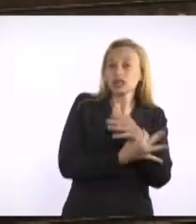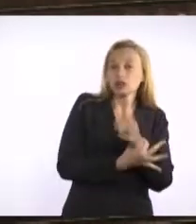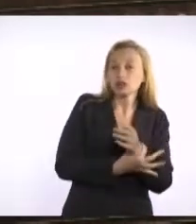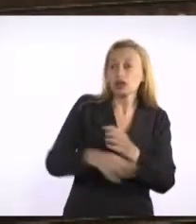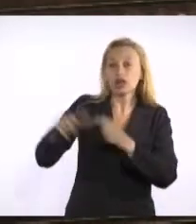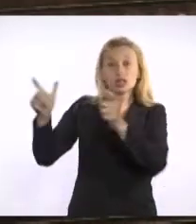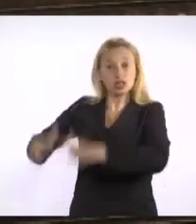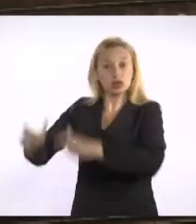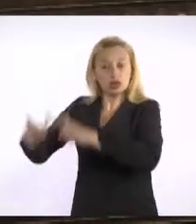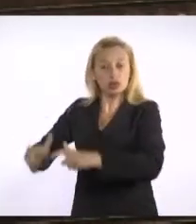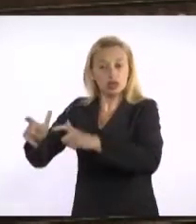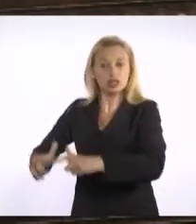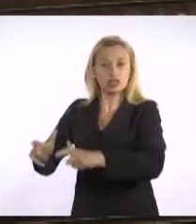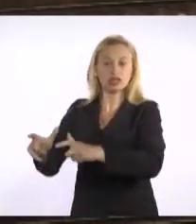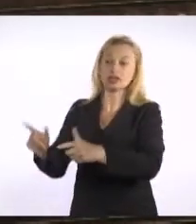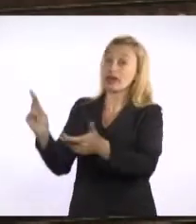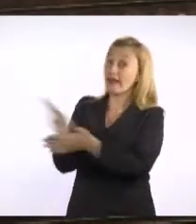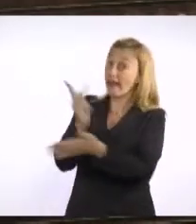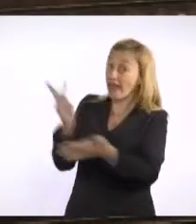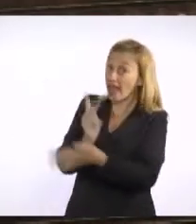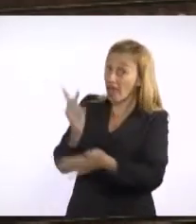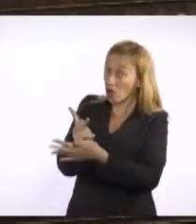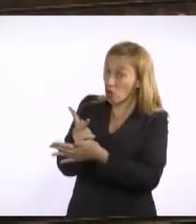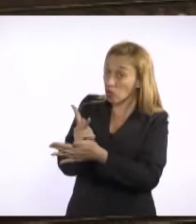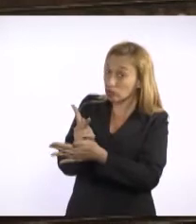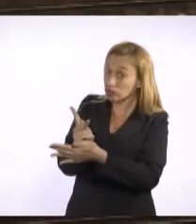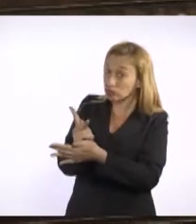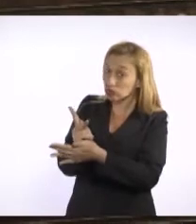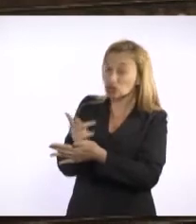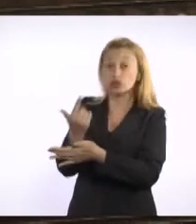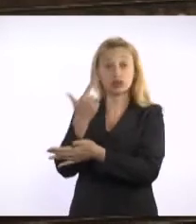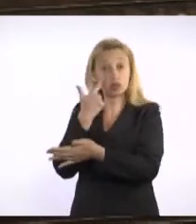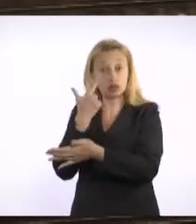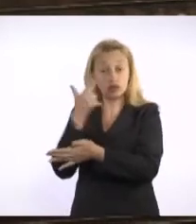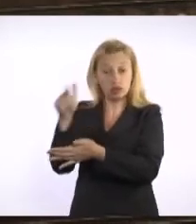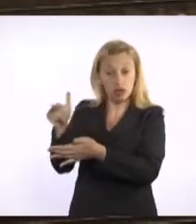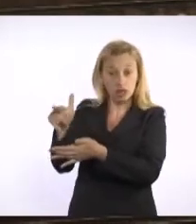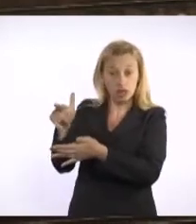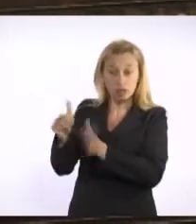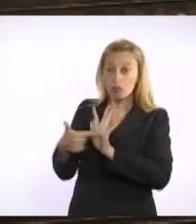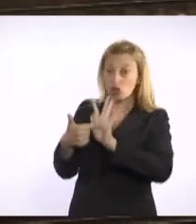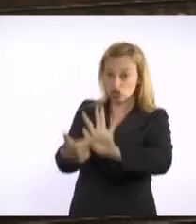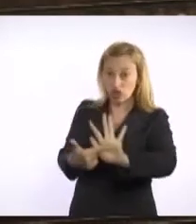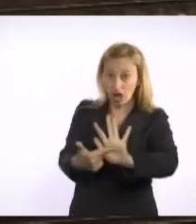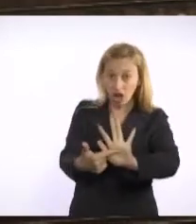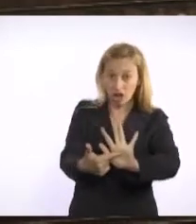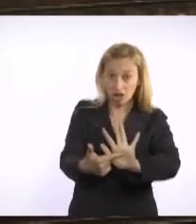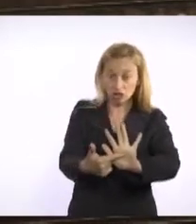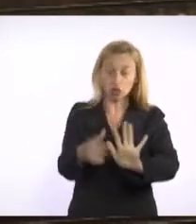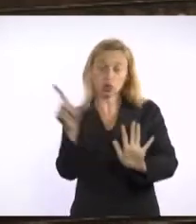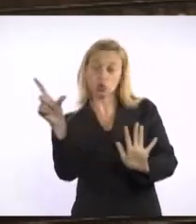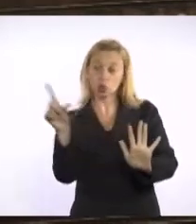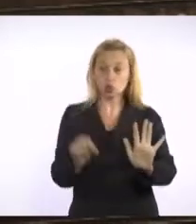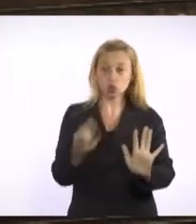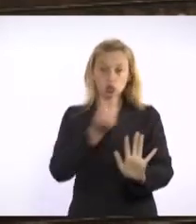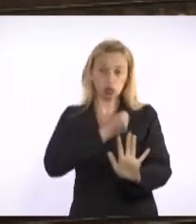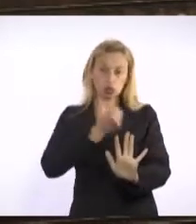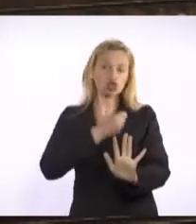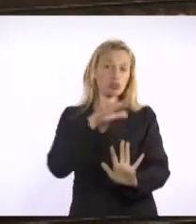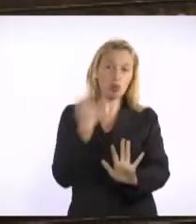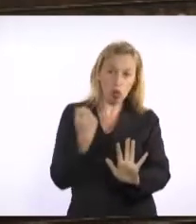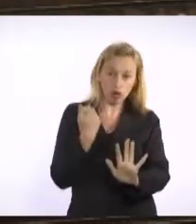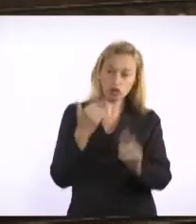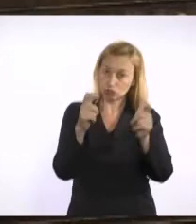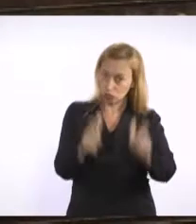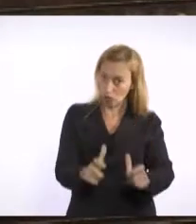certa negligência diante do que está demonstrado a redução do número